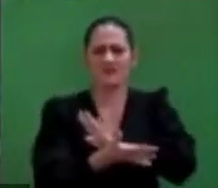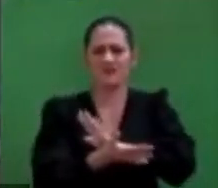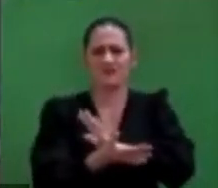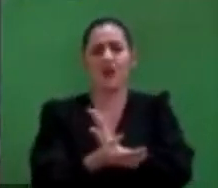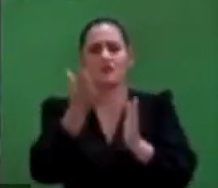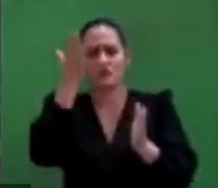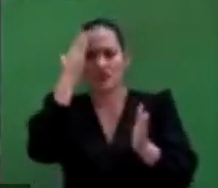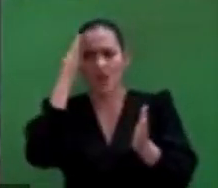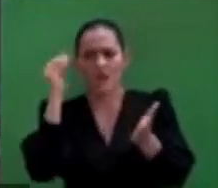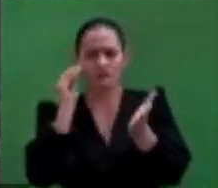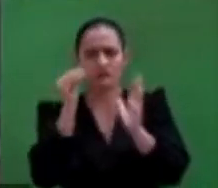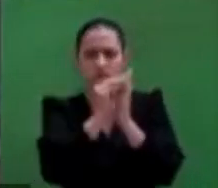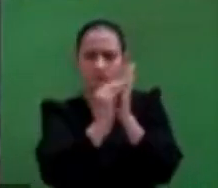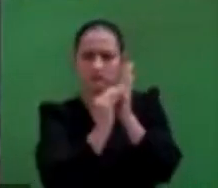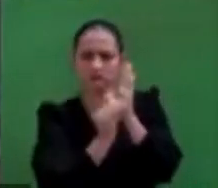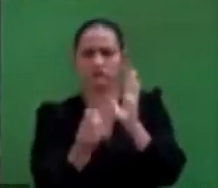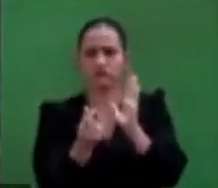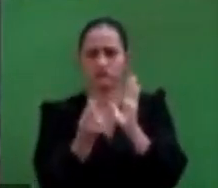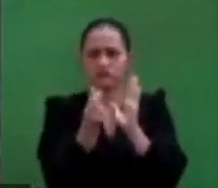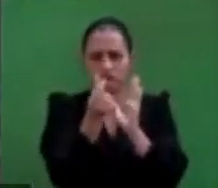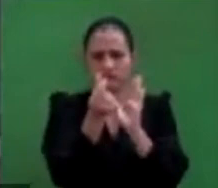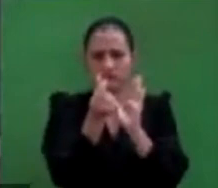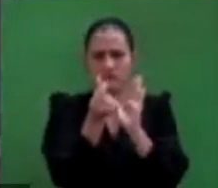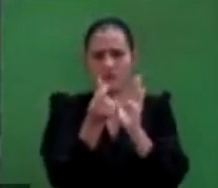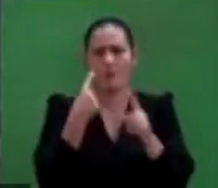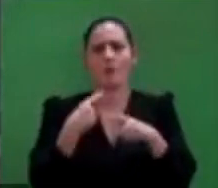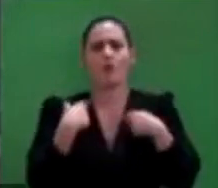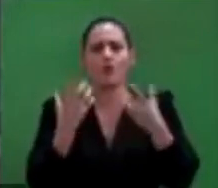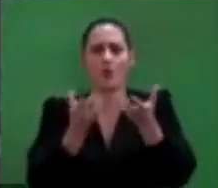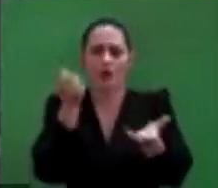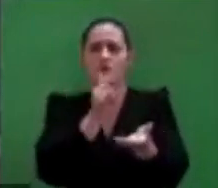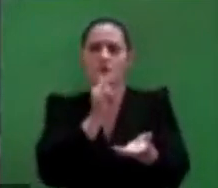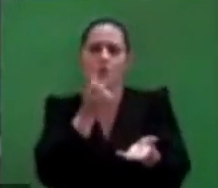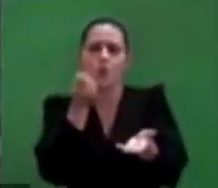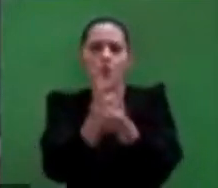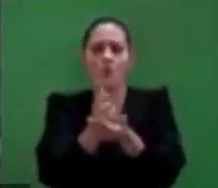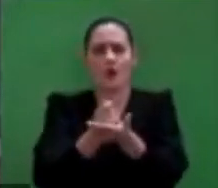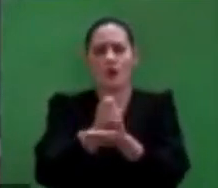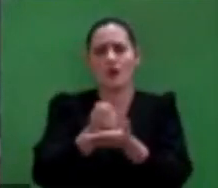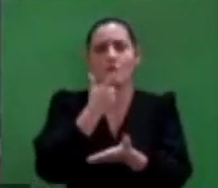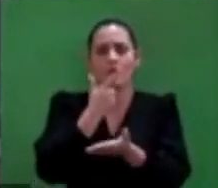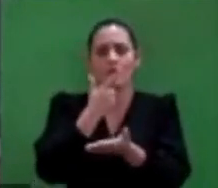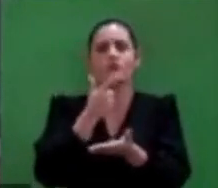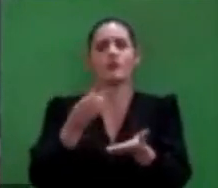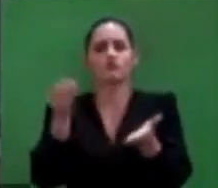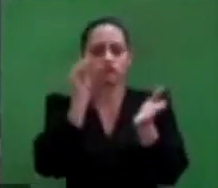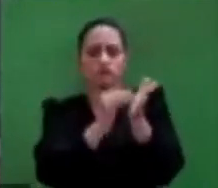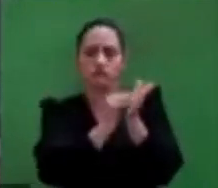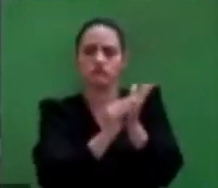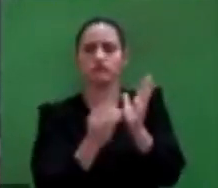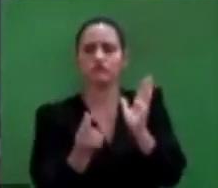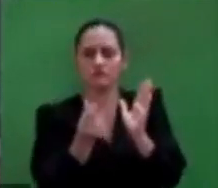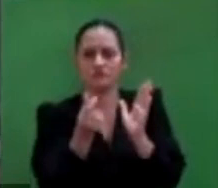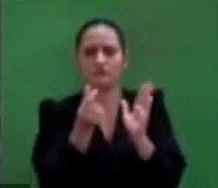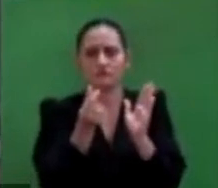sabe para quê? Para itens. Eu quero adquirir medicamentos, faço um registro de preço para determinados itens